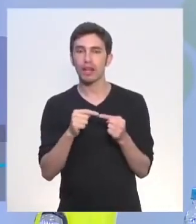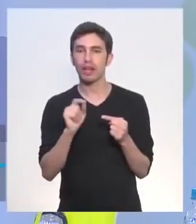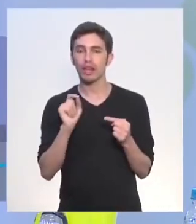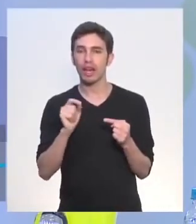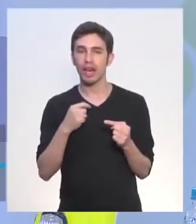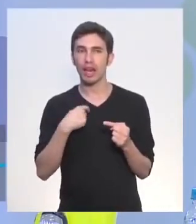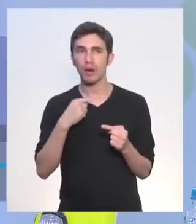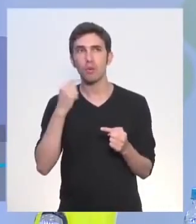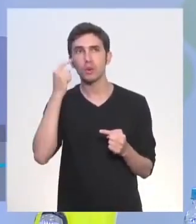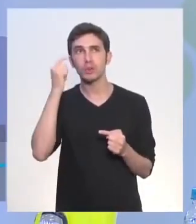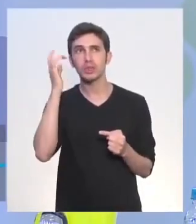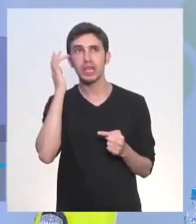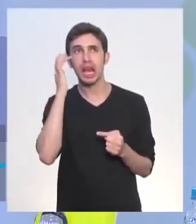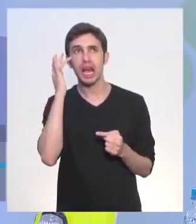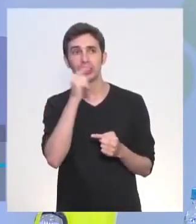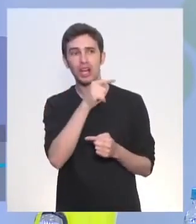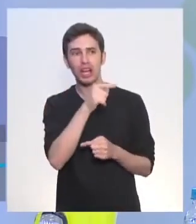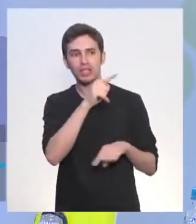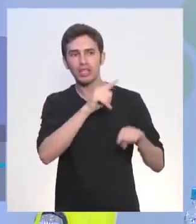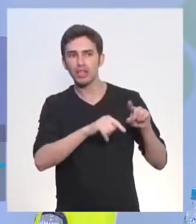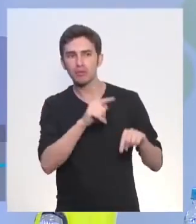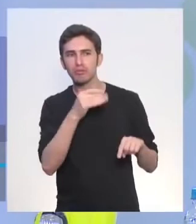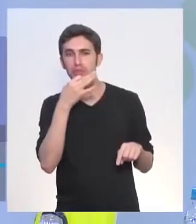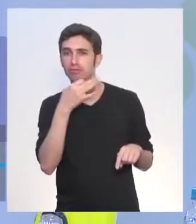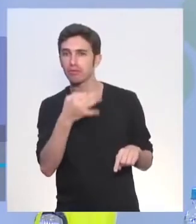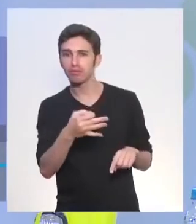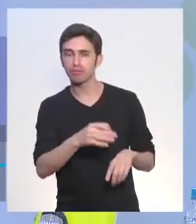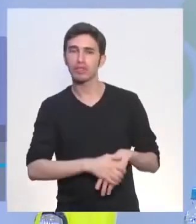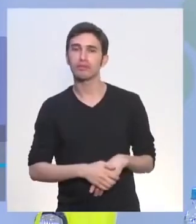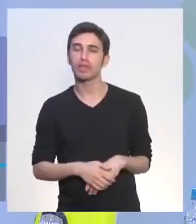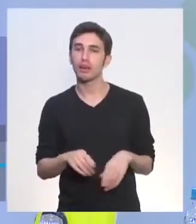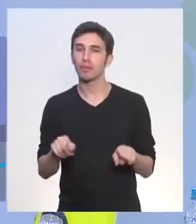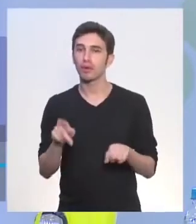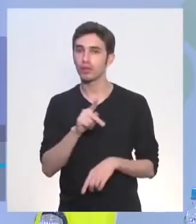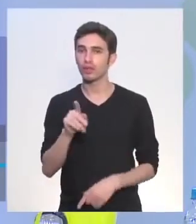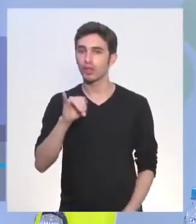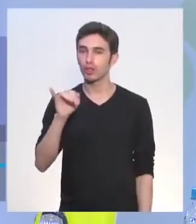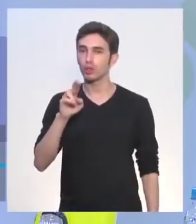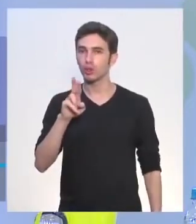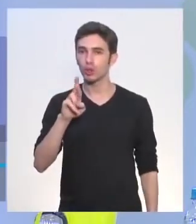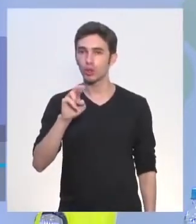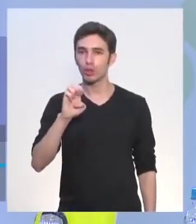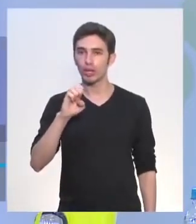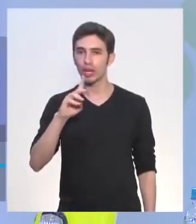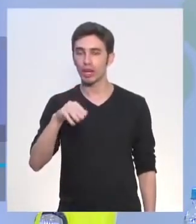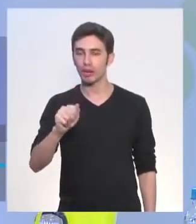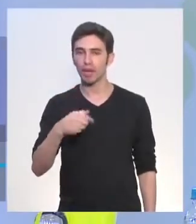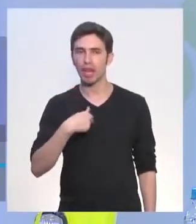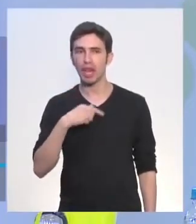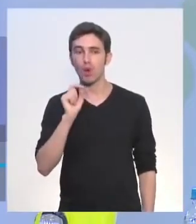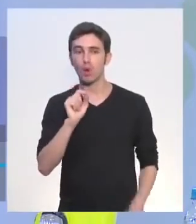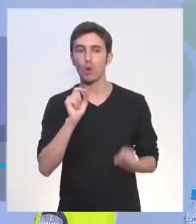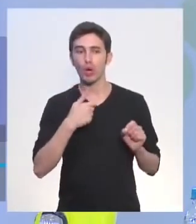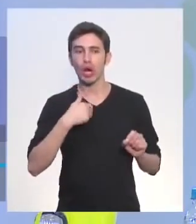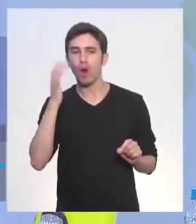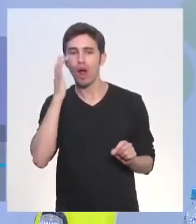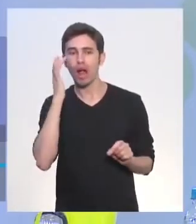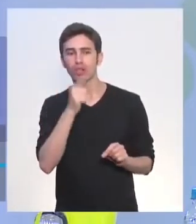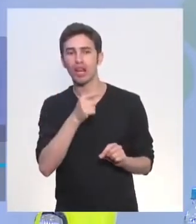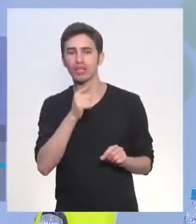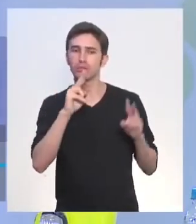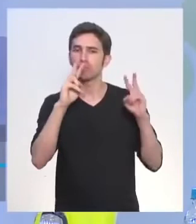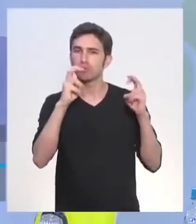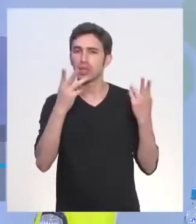respeito de algo. A Projurema: ponto de vista é o que eu acho sobre determinado assunto. Minha